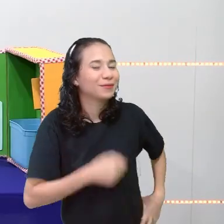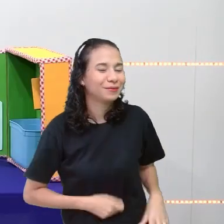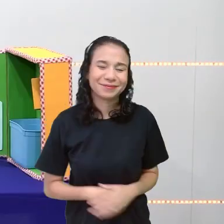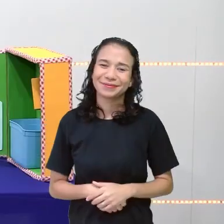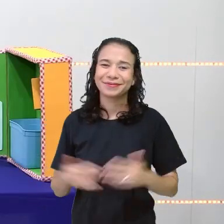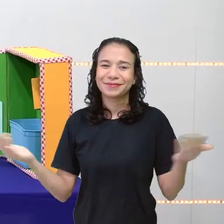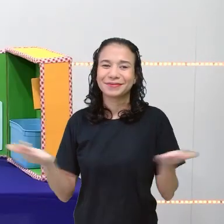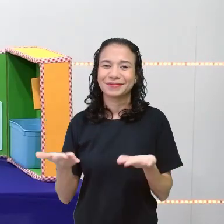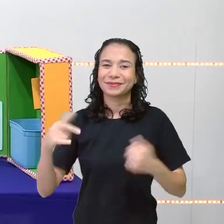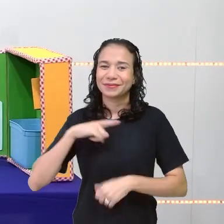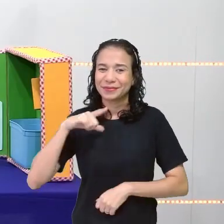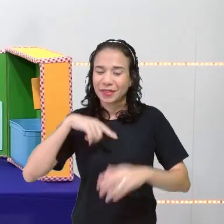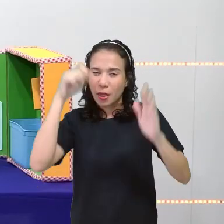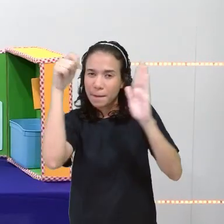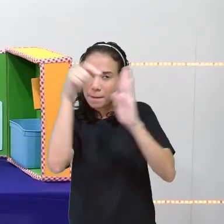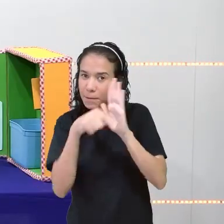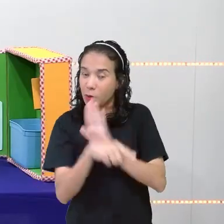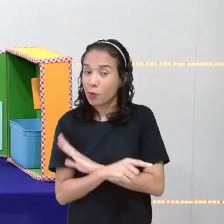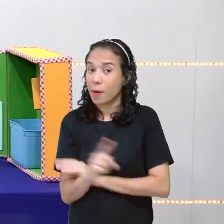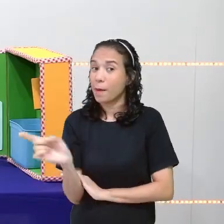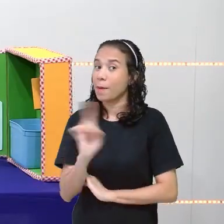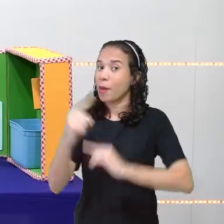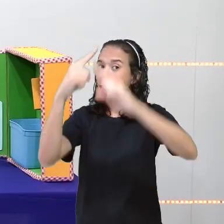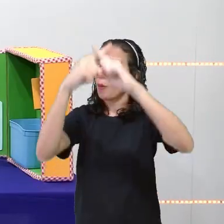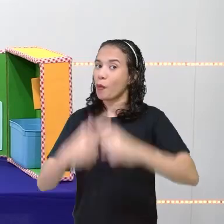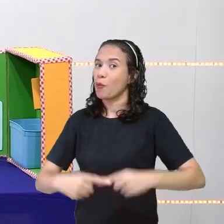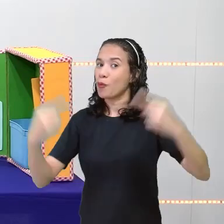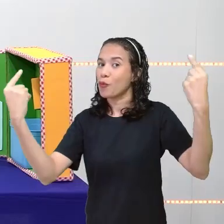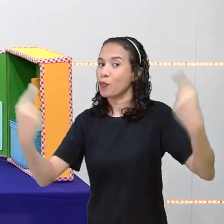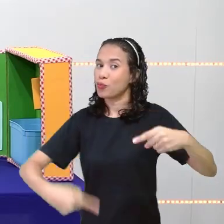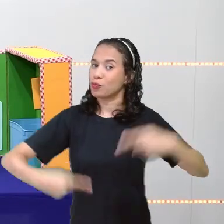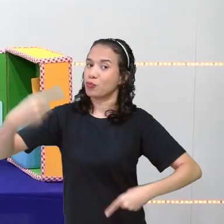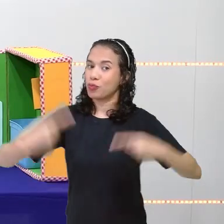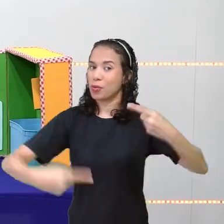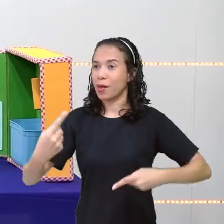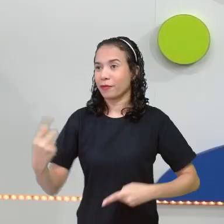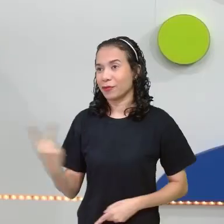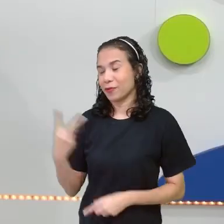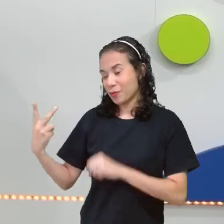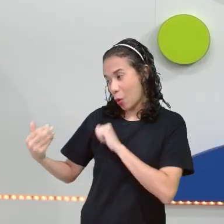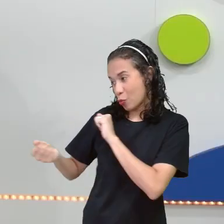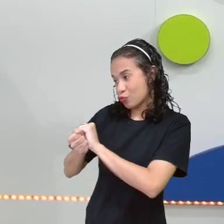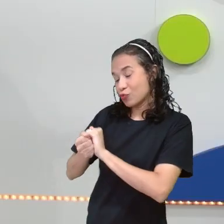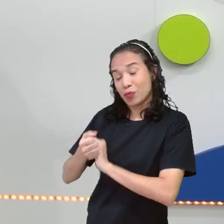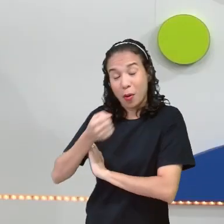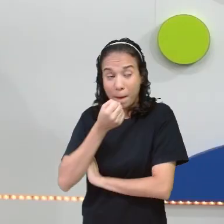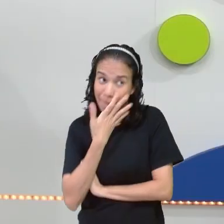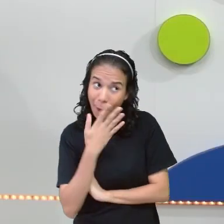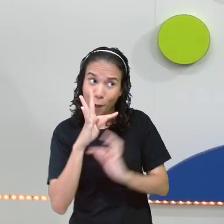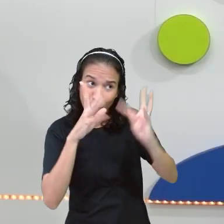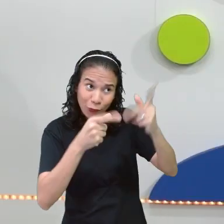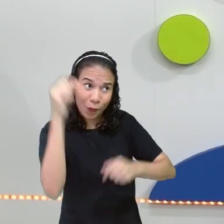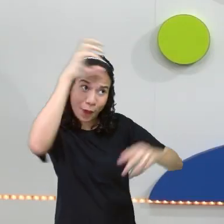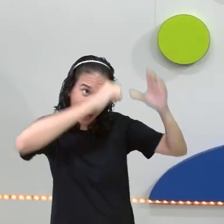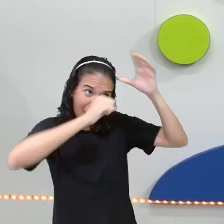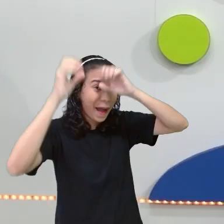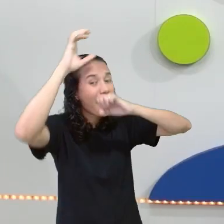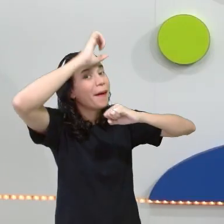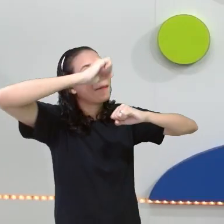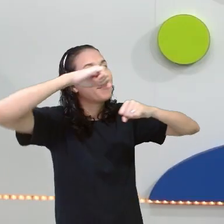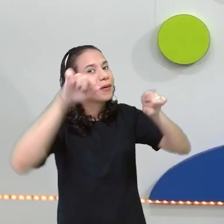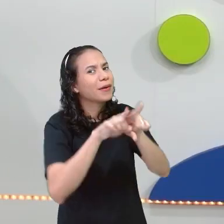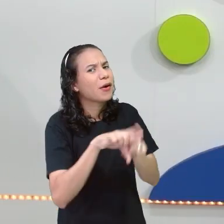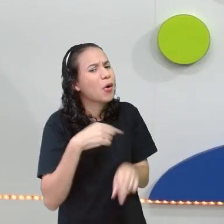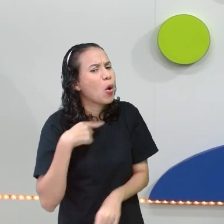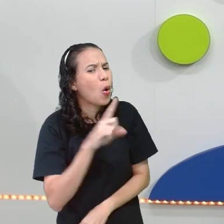Hoje tem quiz, mas não é competição. A vai fazer juntas. Mas o bom é que todo mundo aprende, não é isso? Isso. Todo mundo E